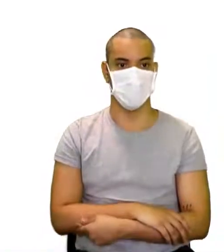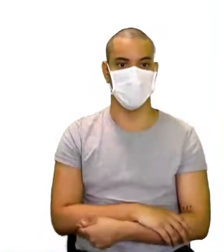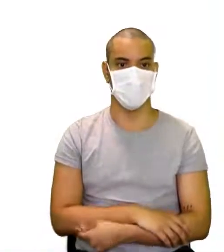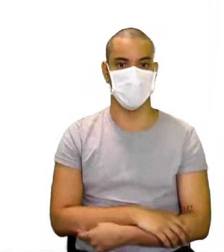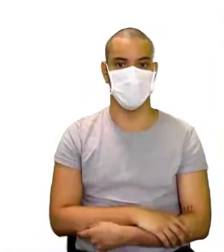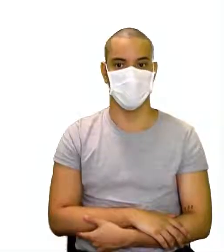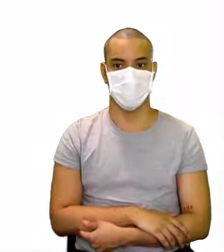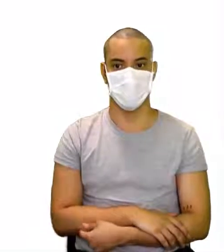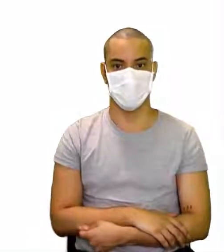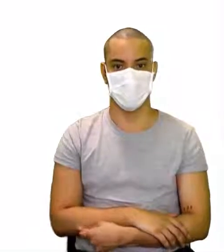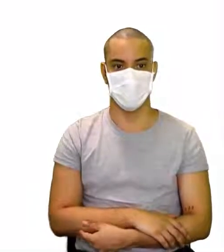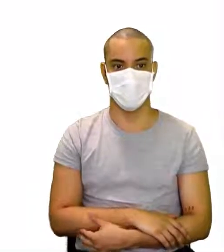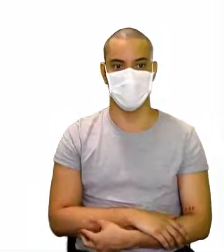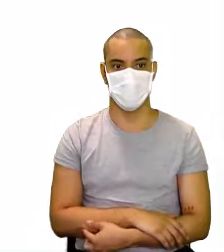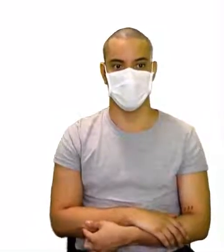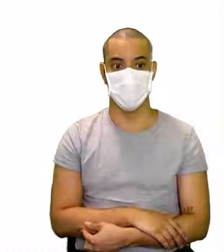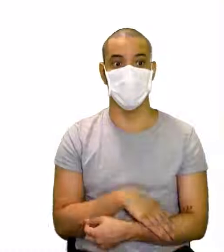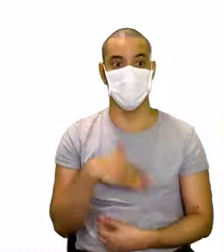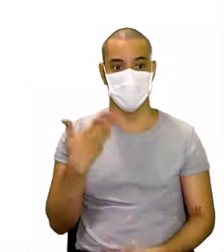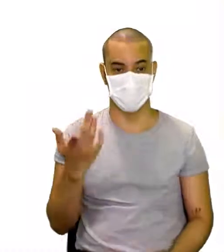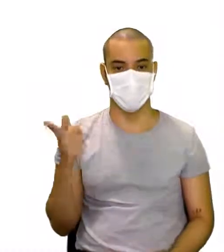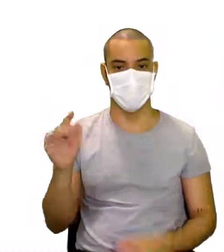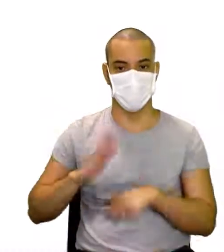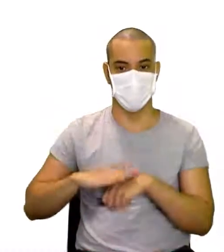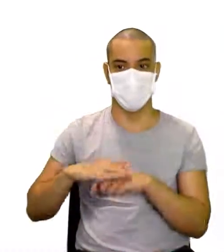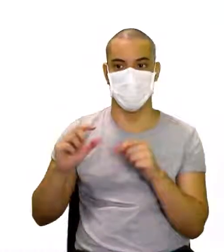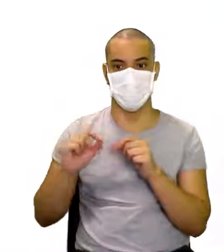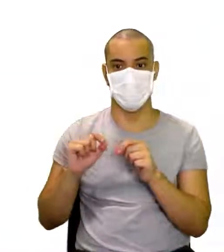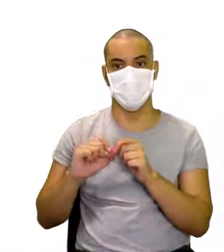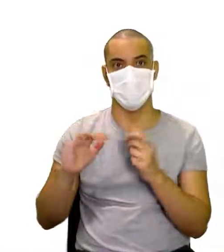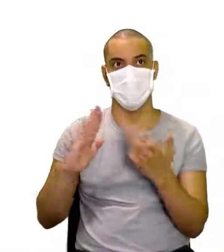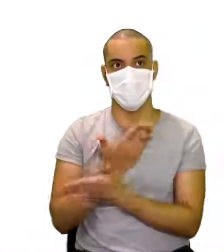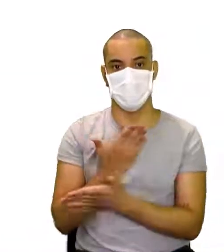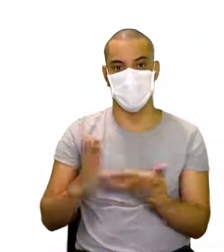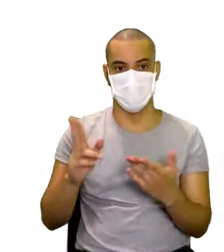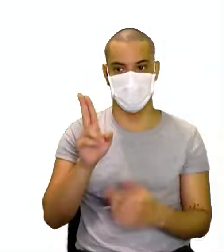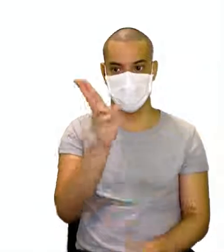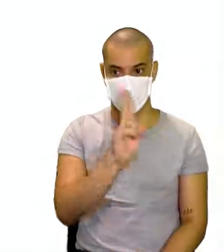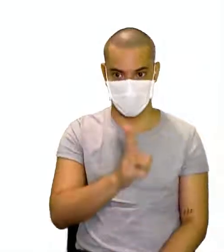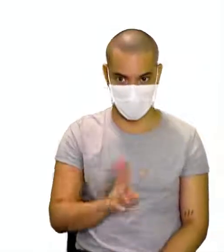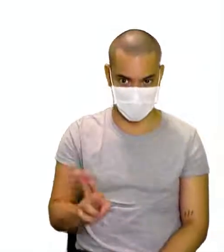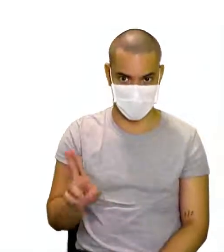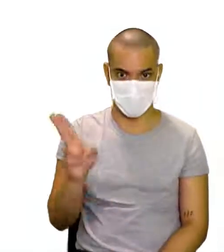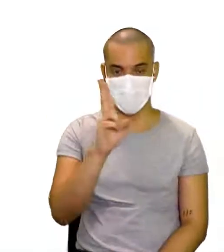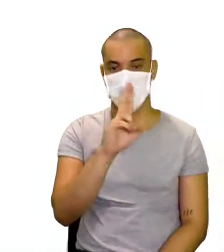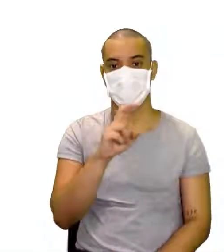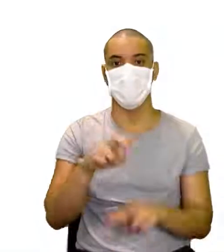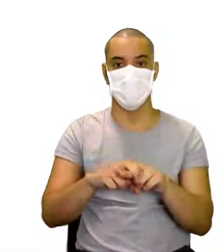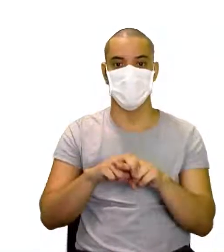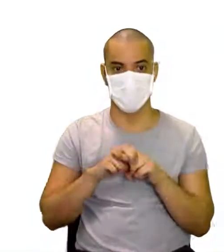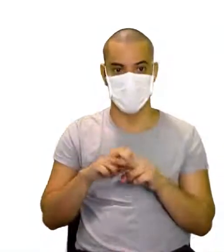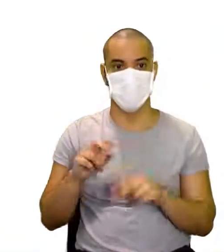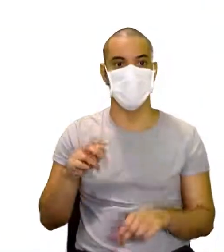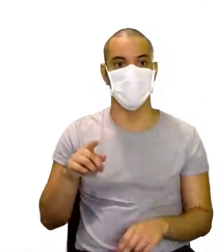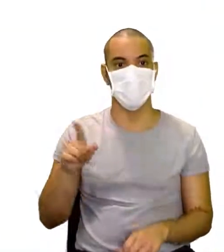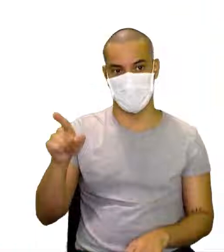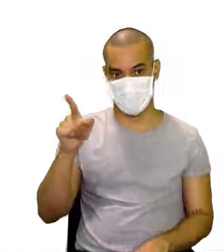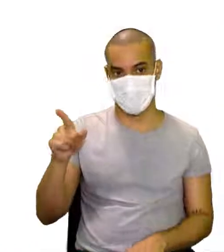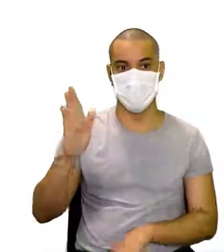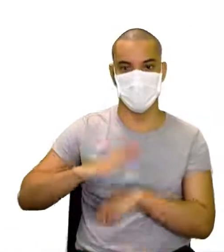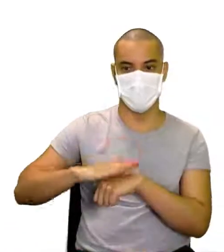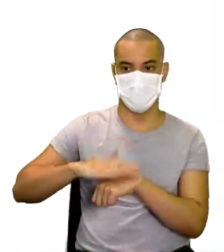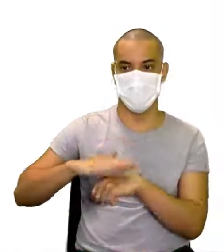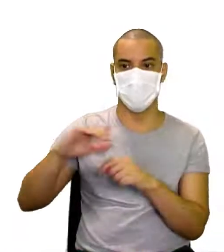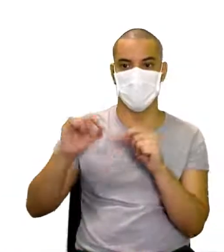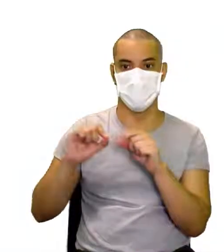Pierre, ele fez as nomenclaturas, tá? Então, devemos a ele a questão da